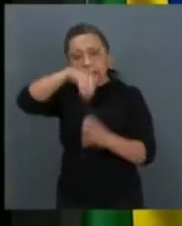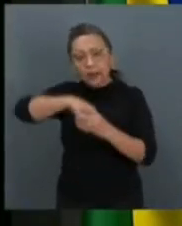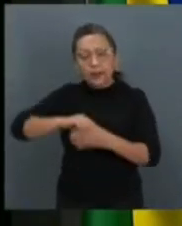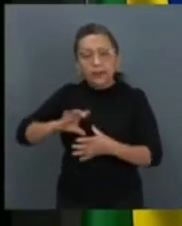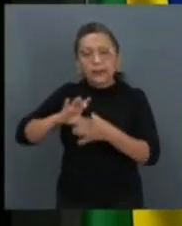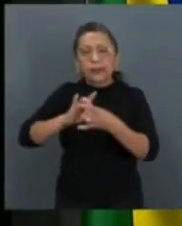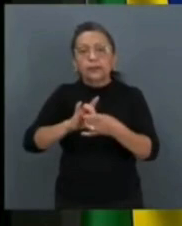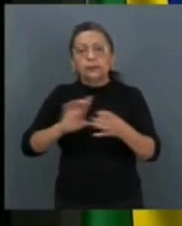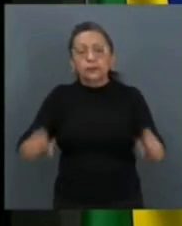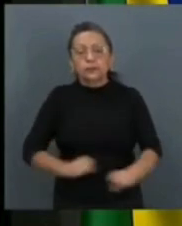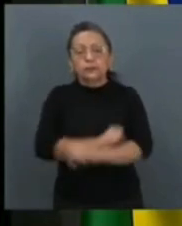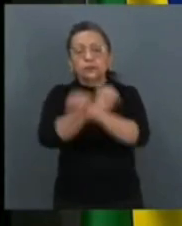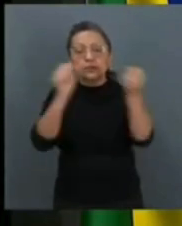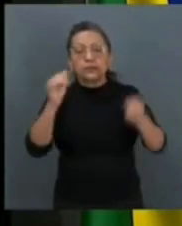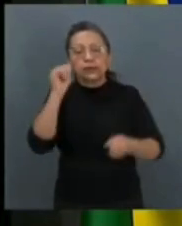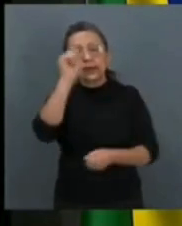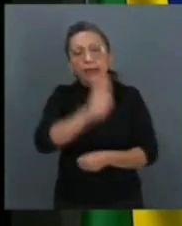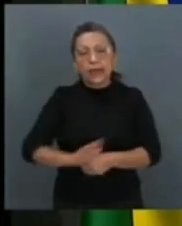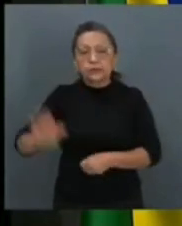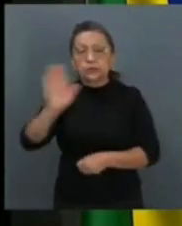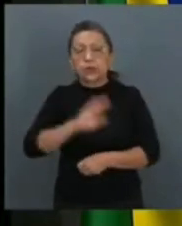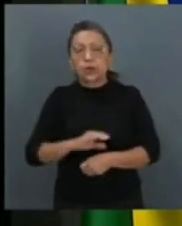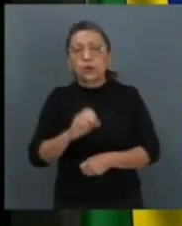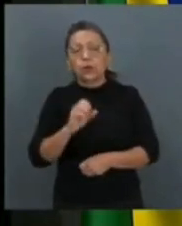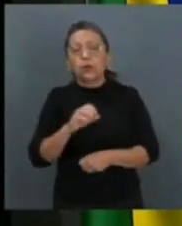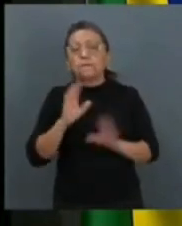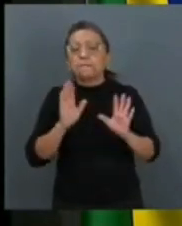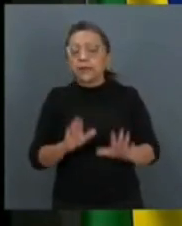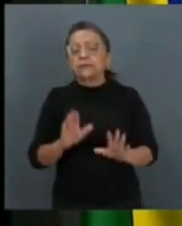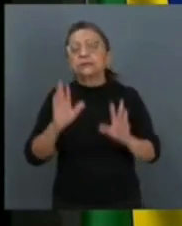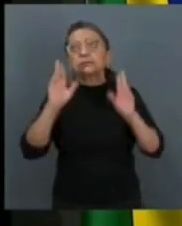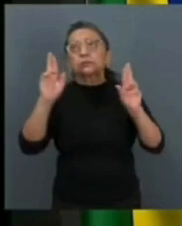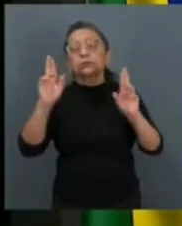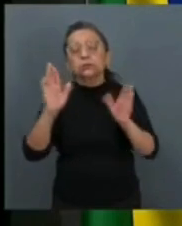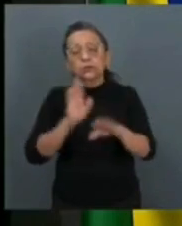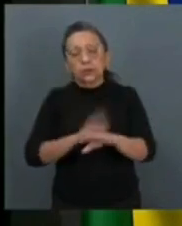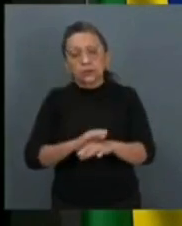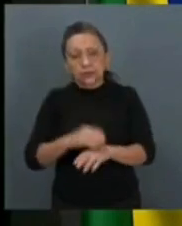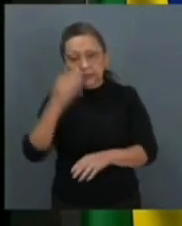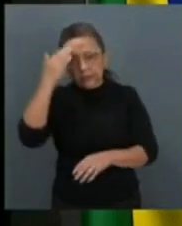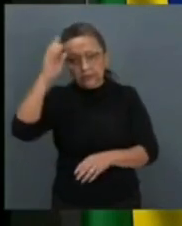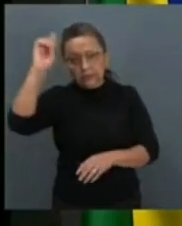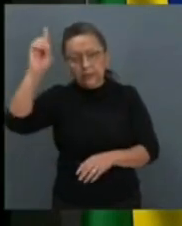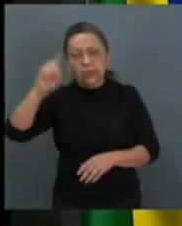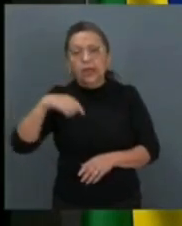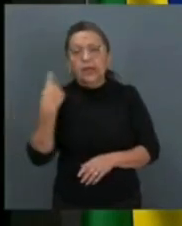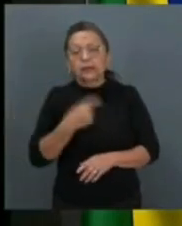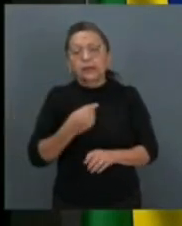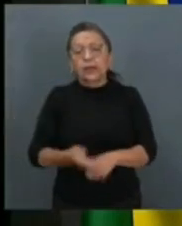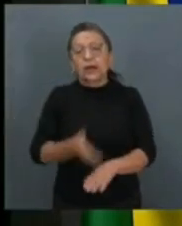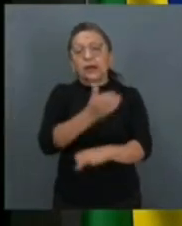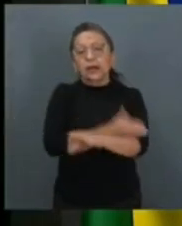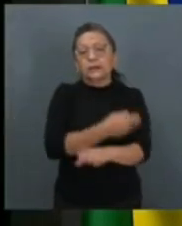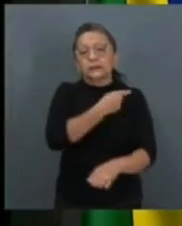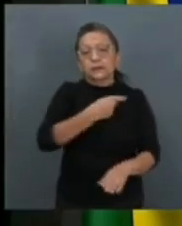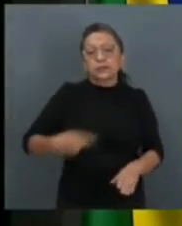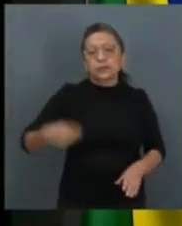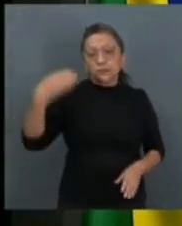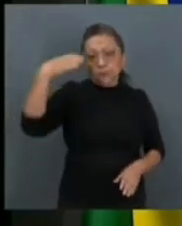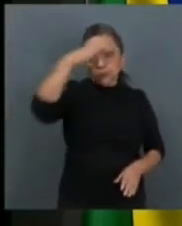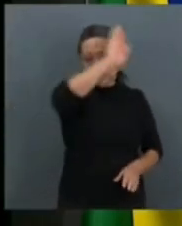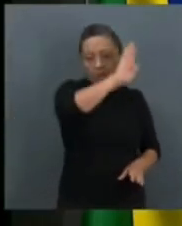sistema interligado nacional, ou sim, mas que graças à iniciativa lá atrás do presidente Bolsonaro